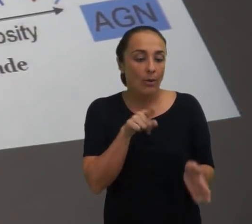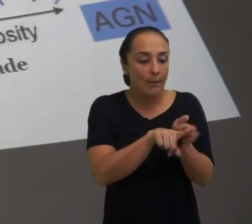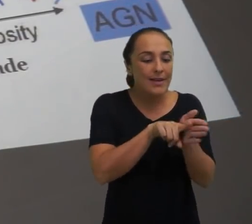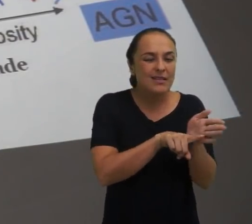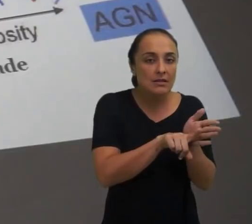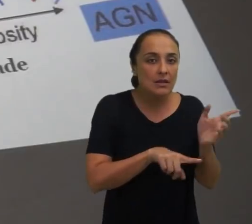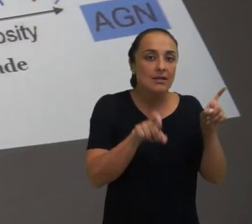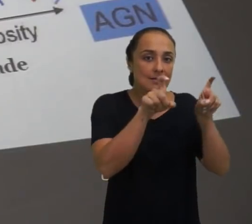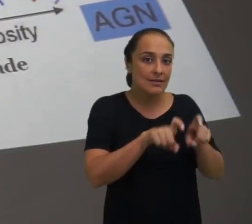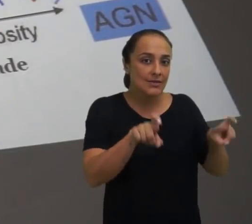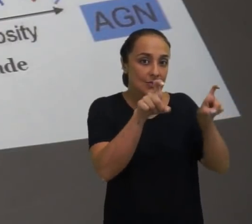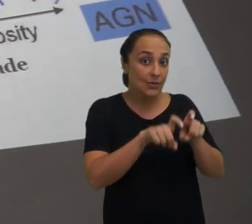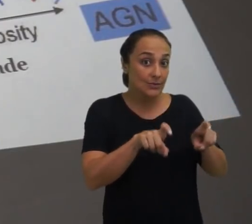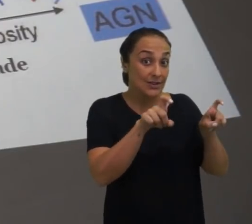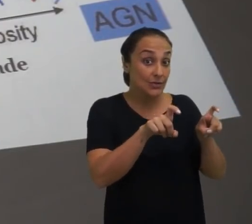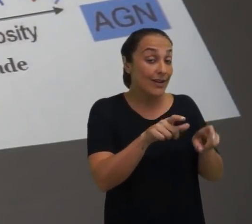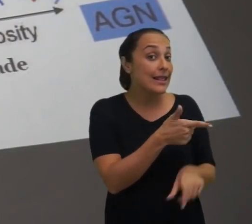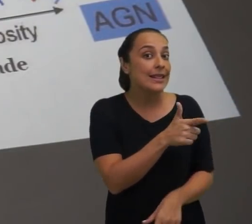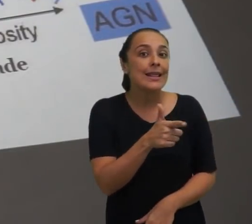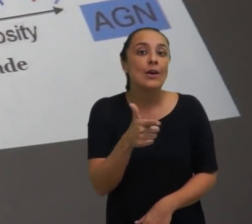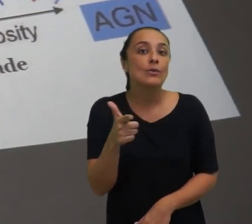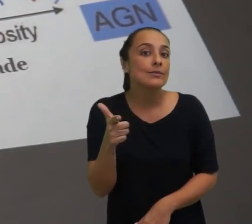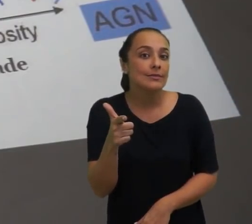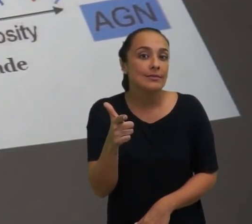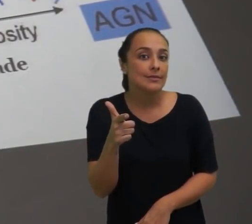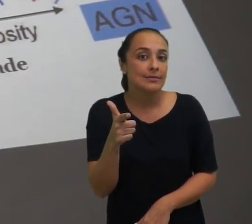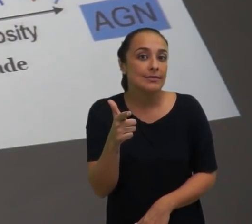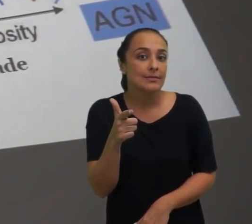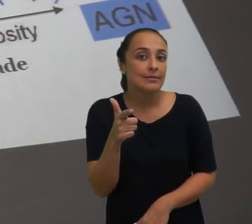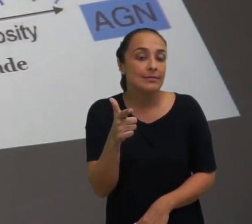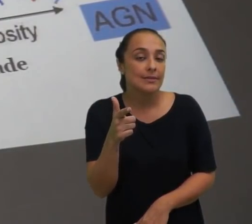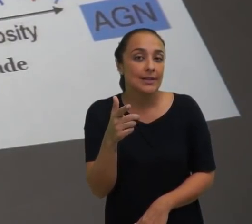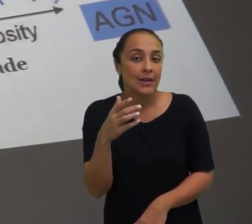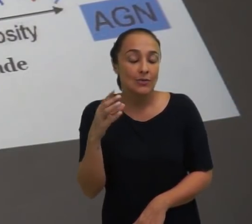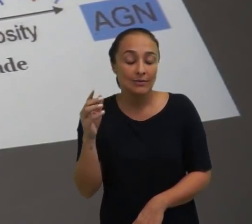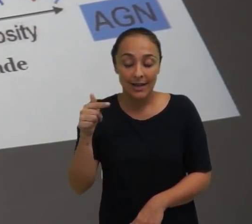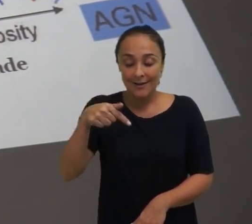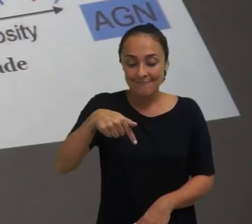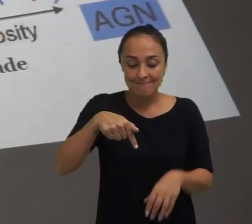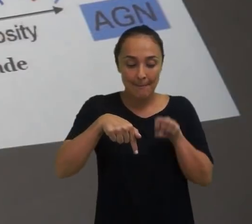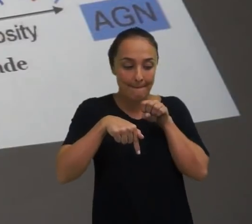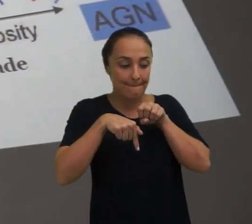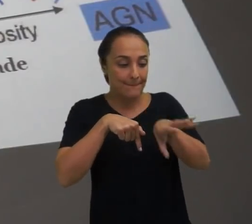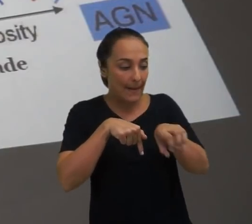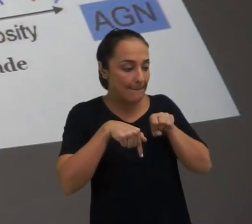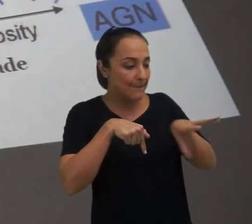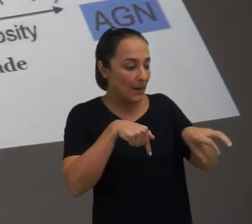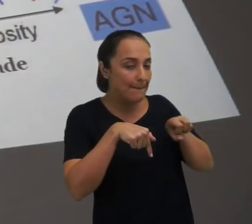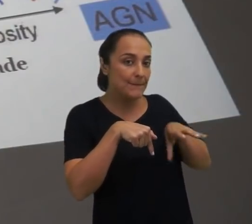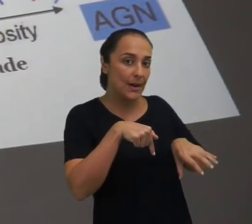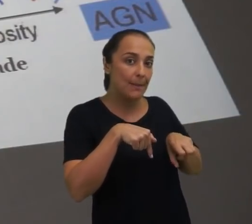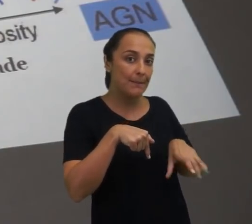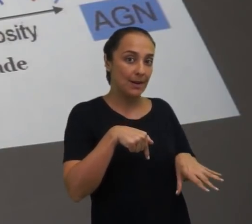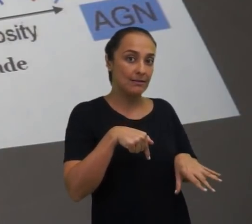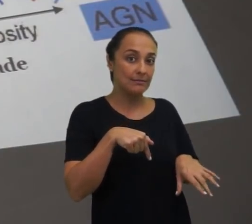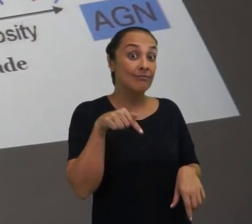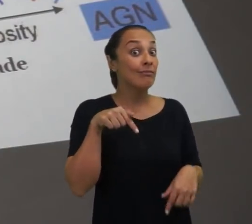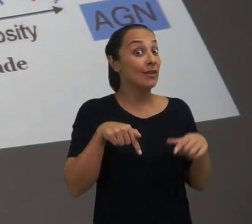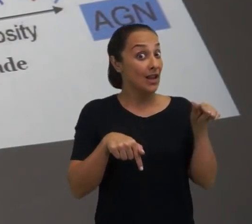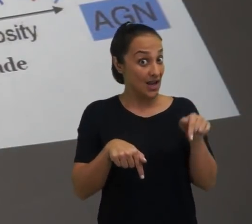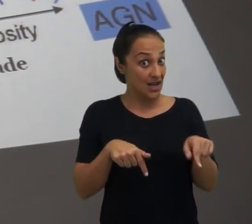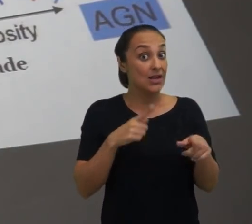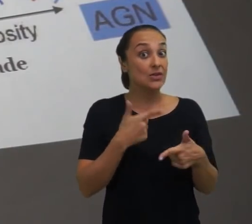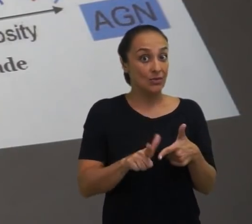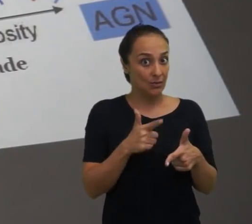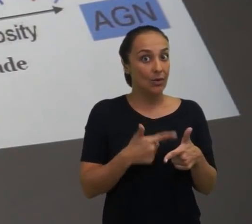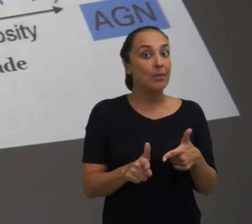inteiro, calcularam a massa das galáxias e começaram a contar. Tem tantas galáxias com uma massa X, tantas galáxias com uma massa Y, fizeram a